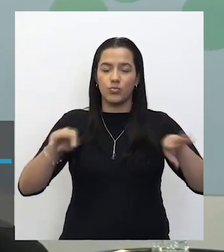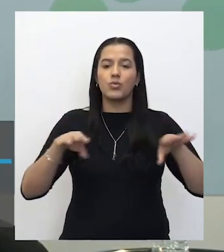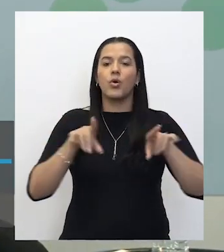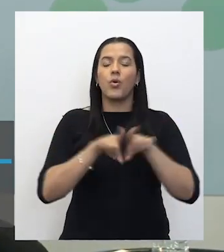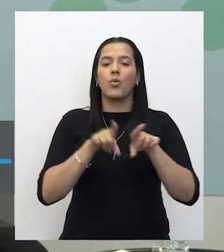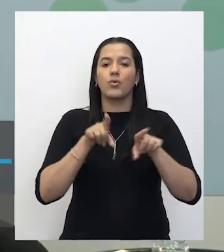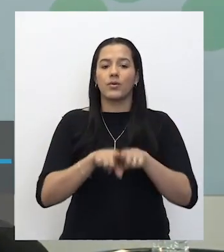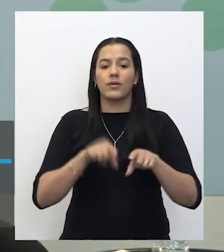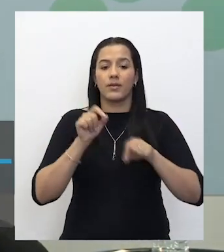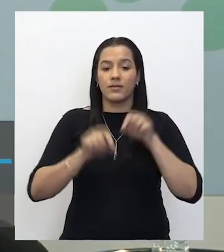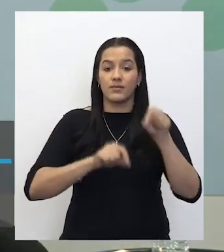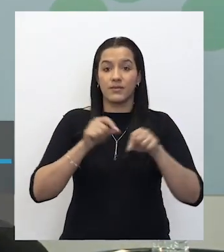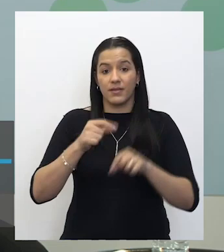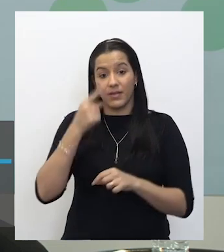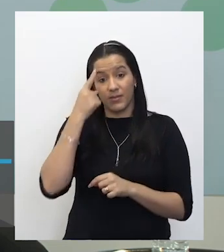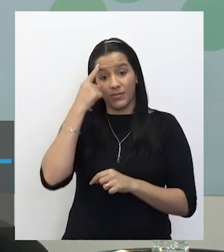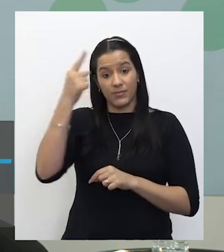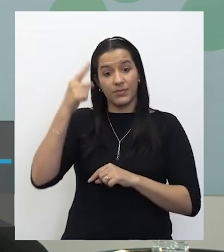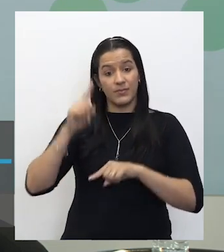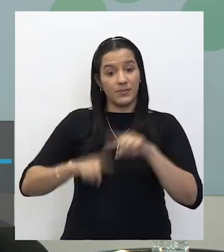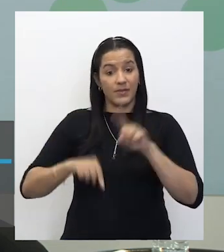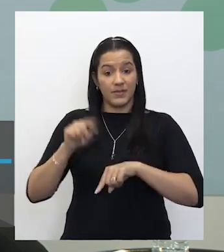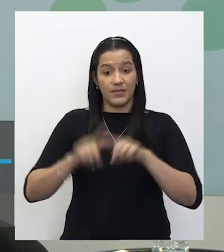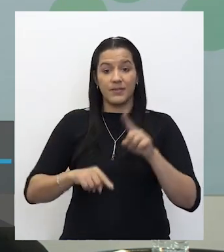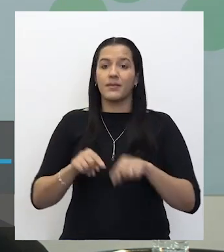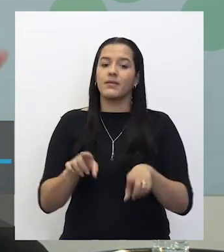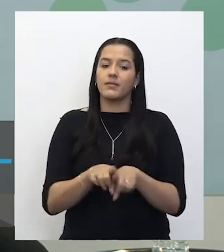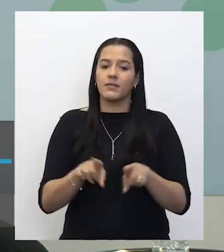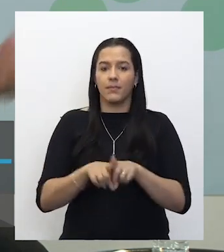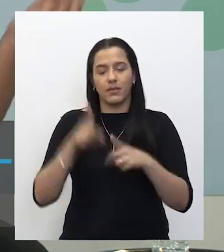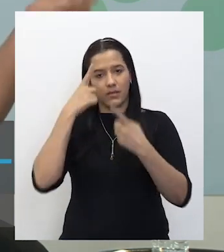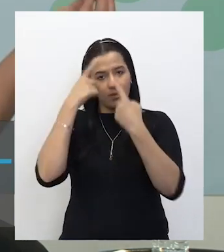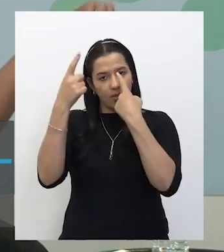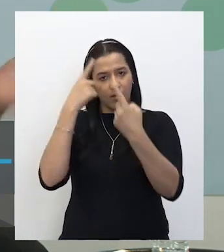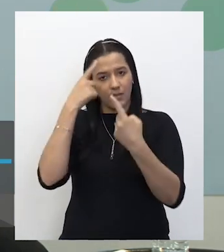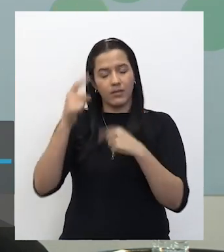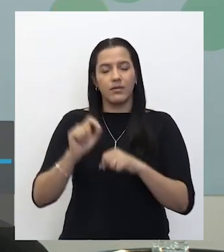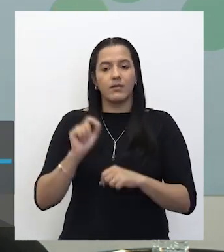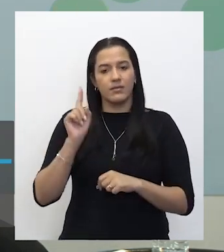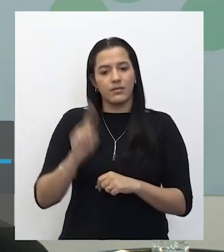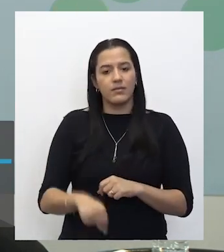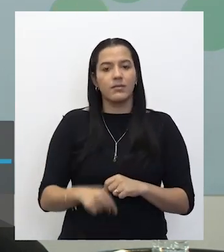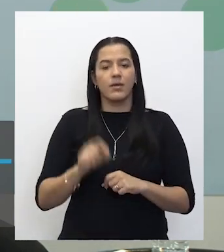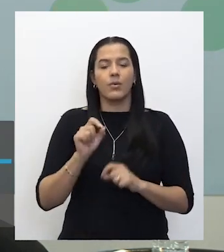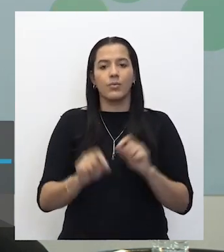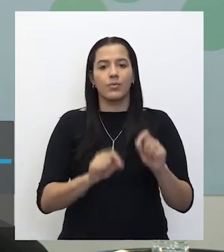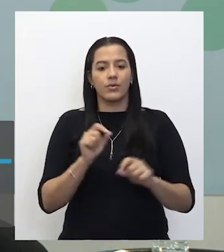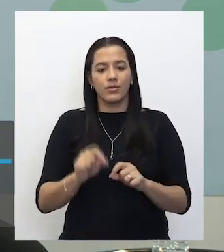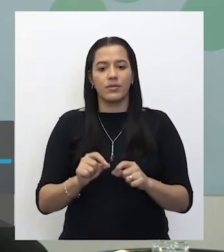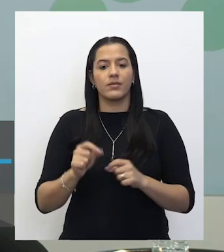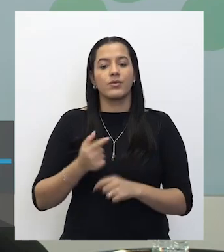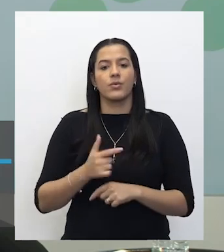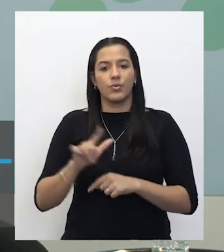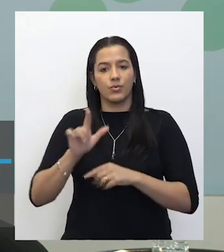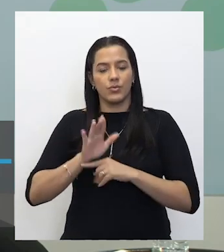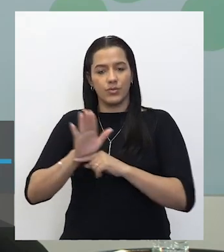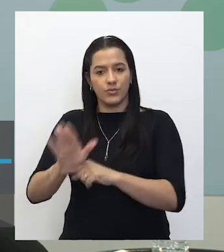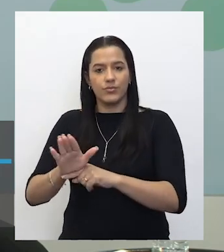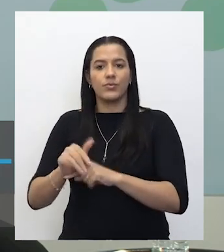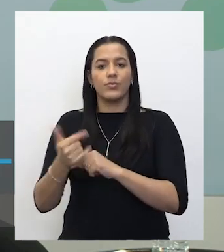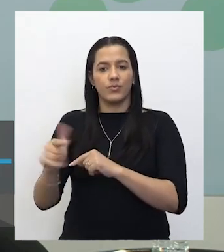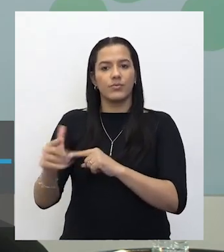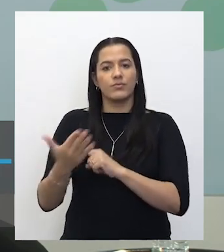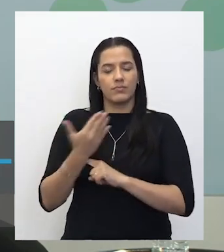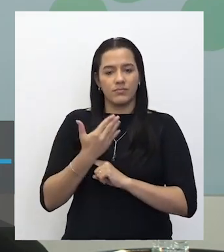campanhas publicitárias vendem um produto, vendem ideias também. E a ideia é justamente essa, gentileza gera gentileza. Mas acho